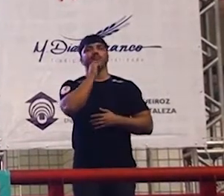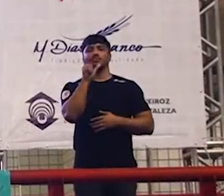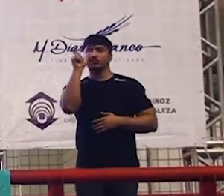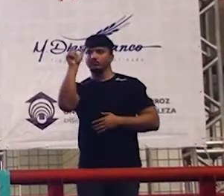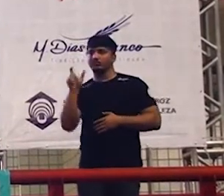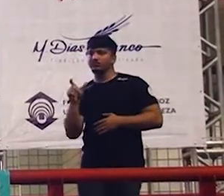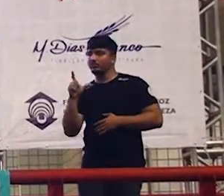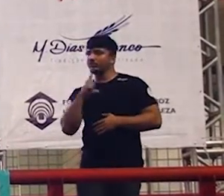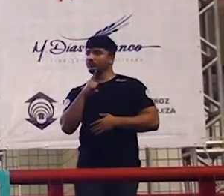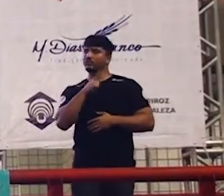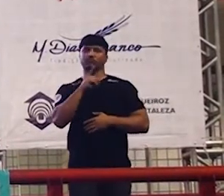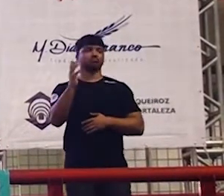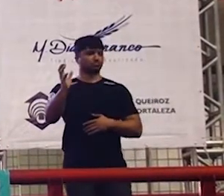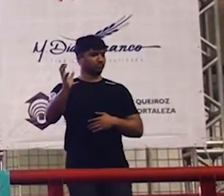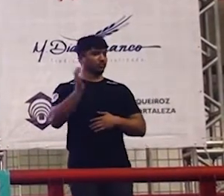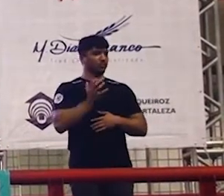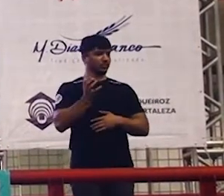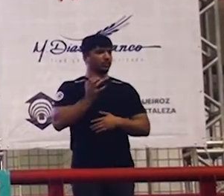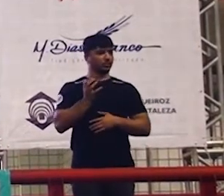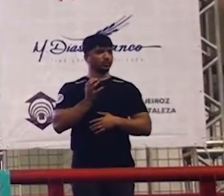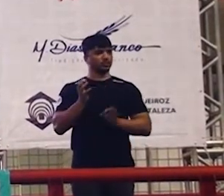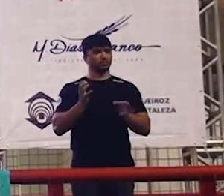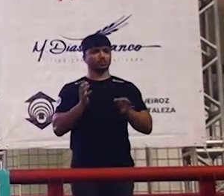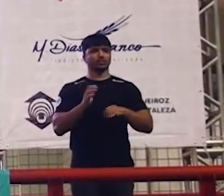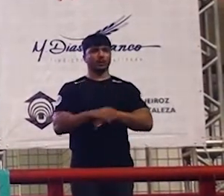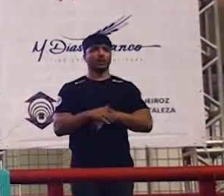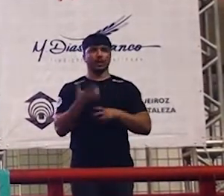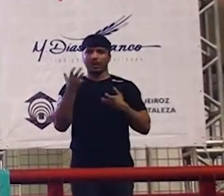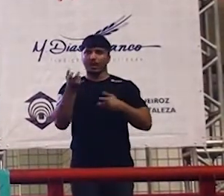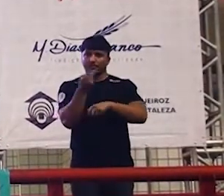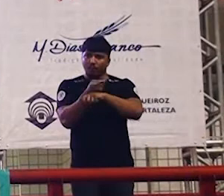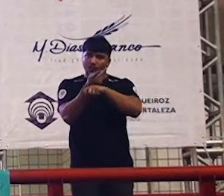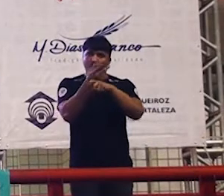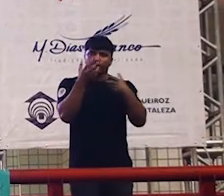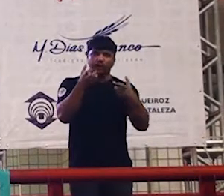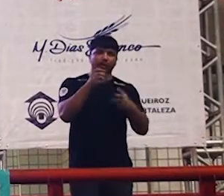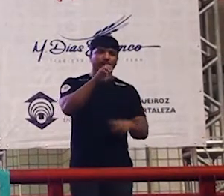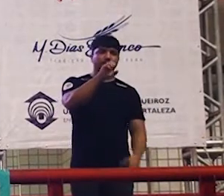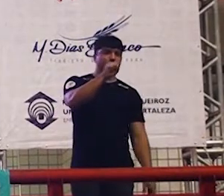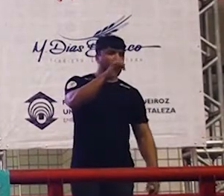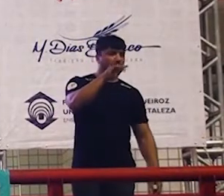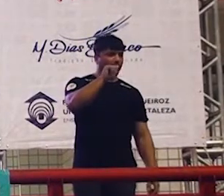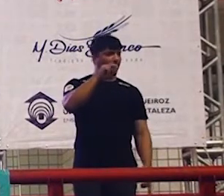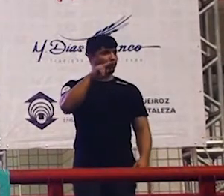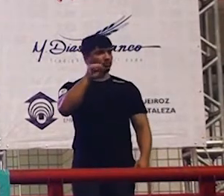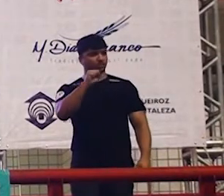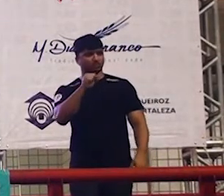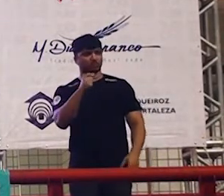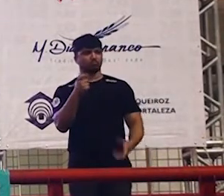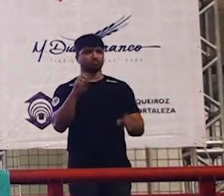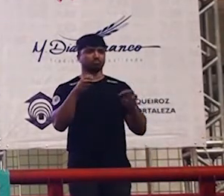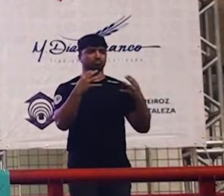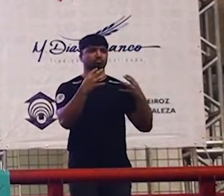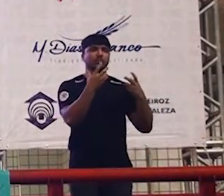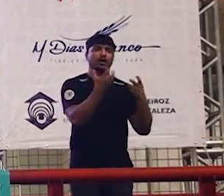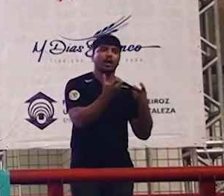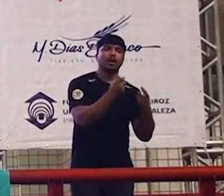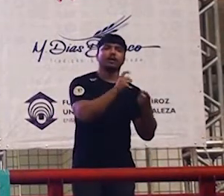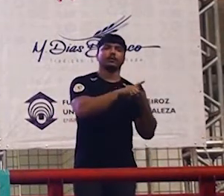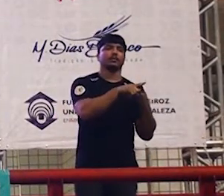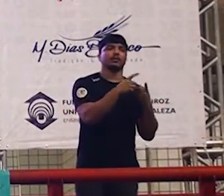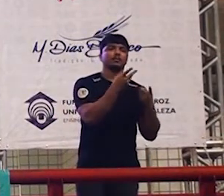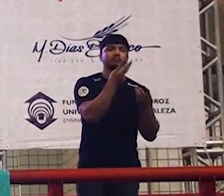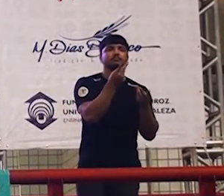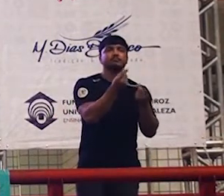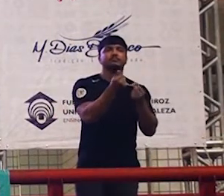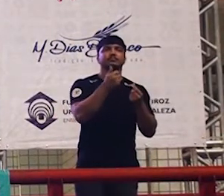cara inserido na alta sociedade, que busca dar status social ao seu nome, ele podia,